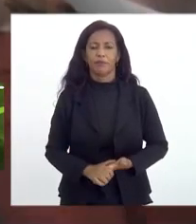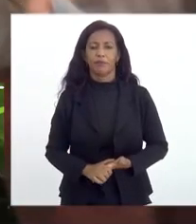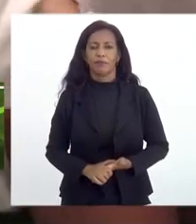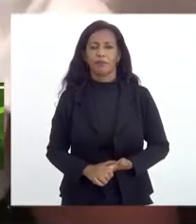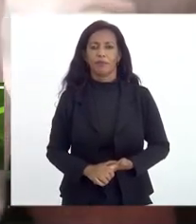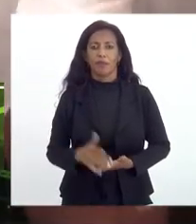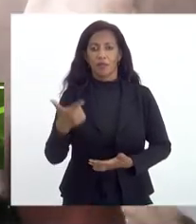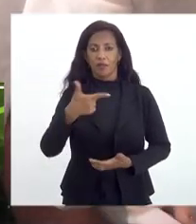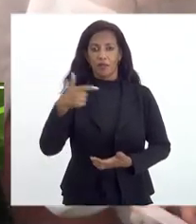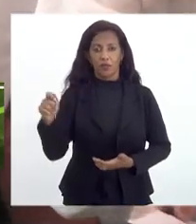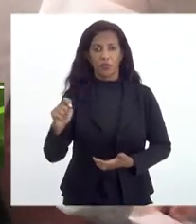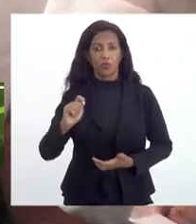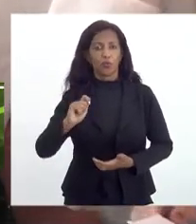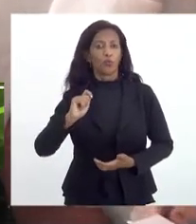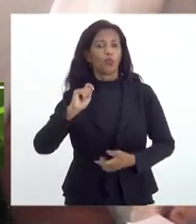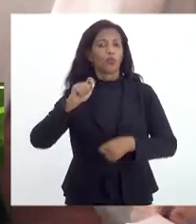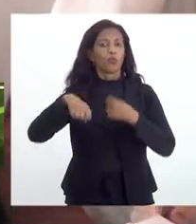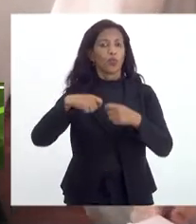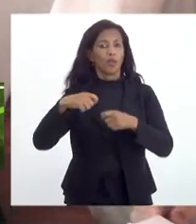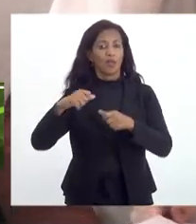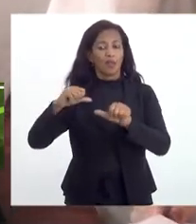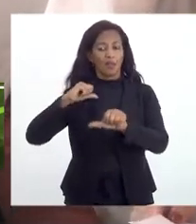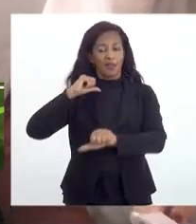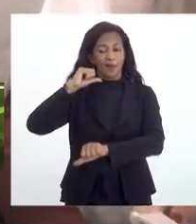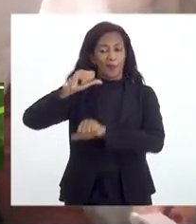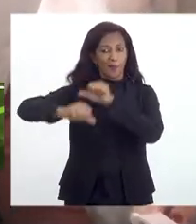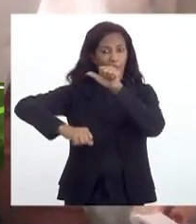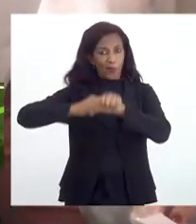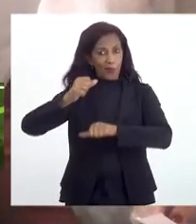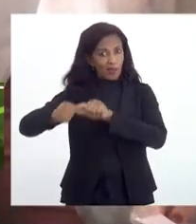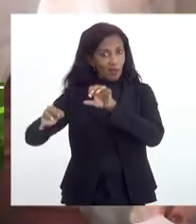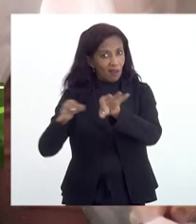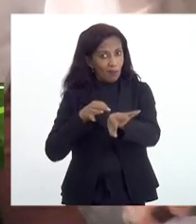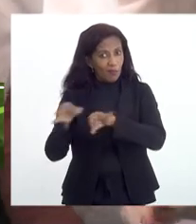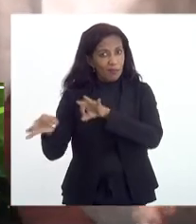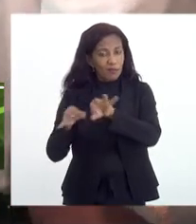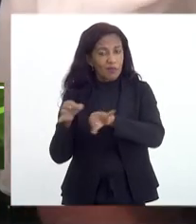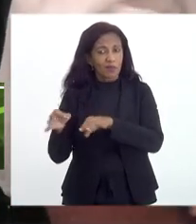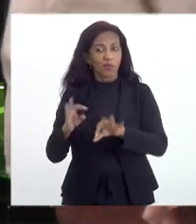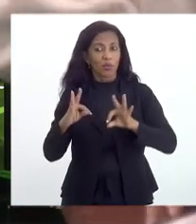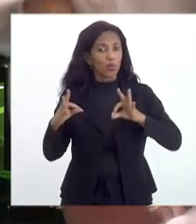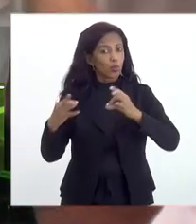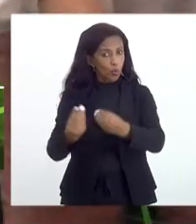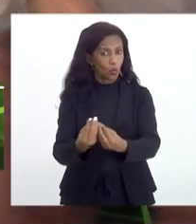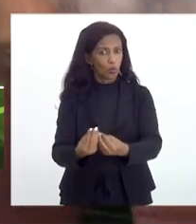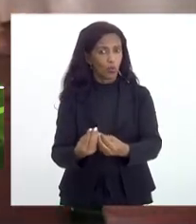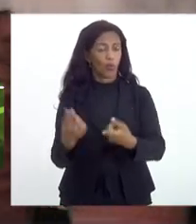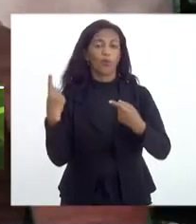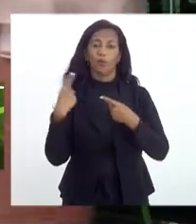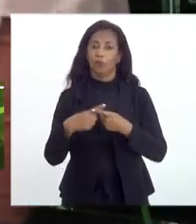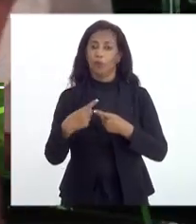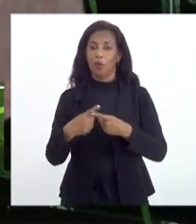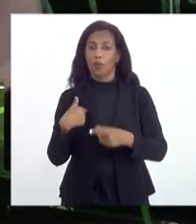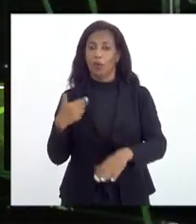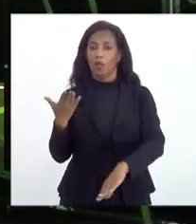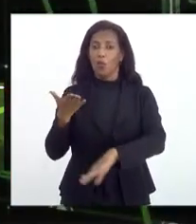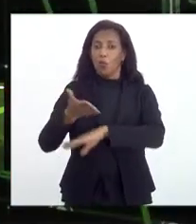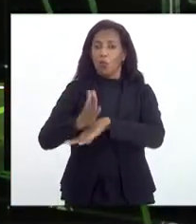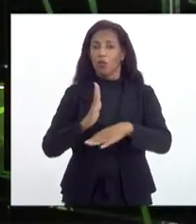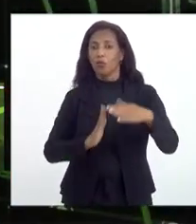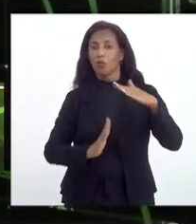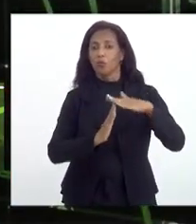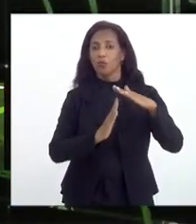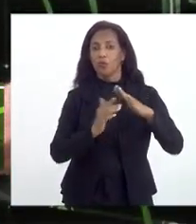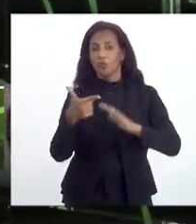utilização de 21 significa a gente refazer o plano todo. Por quê? Porque eu entro como teto de